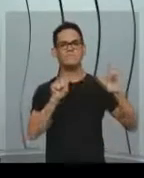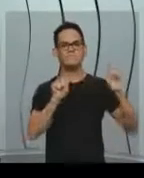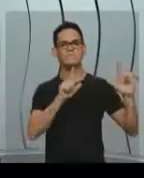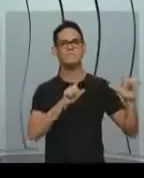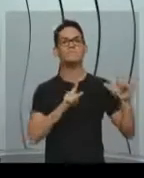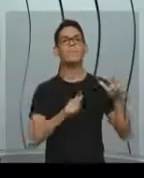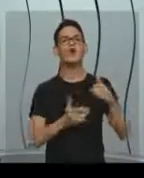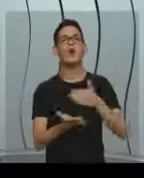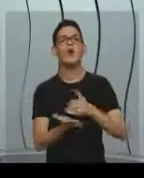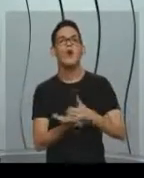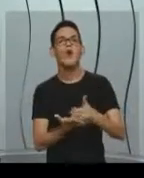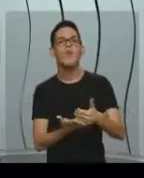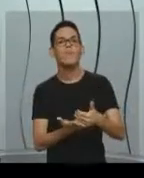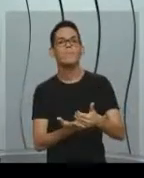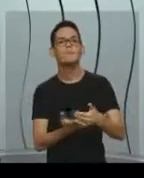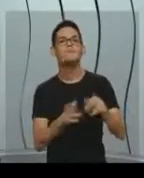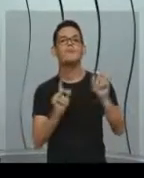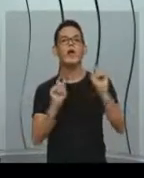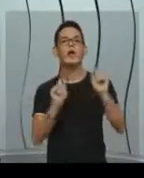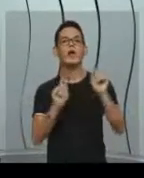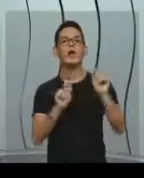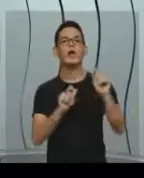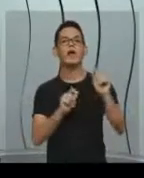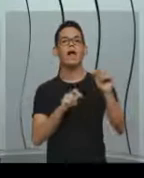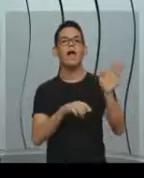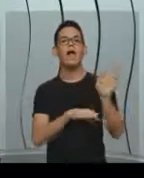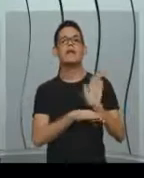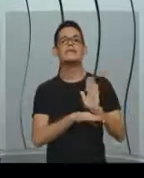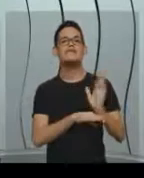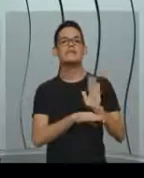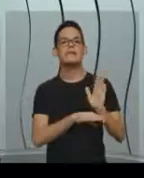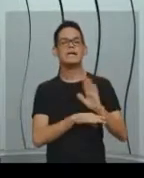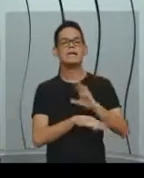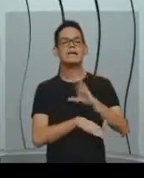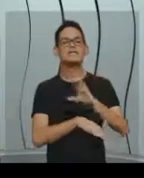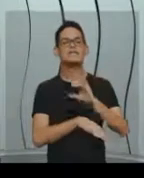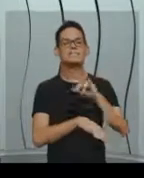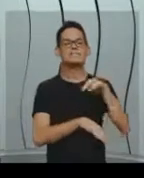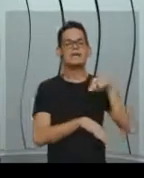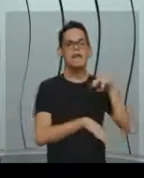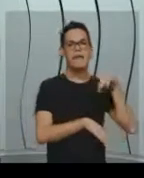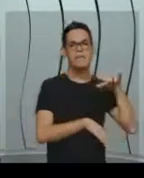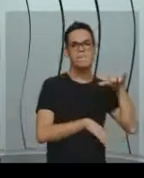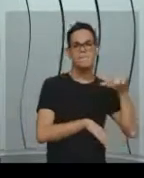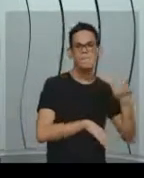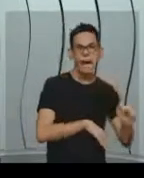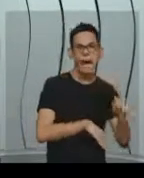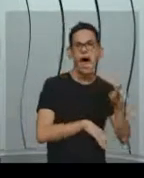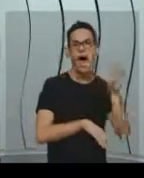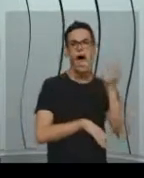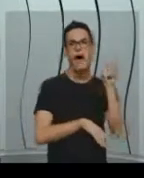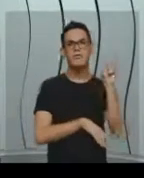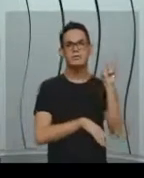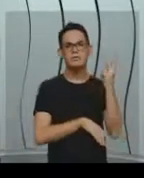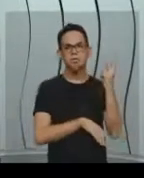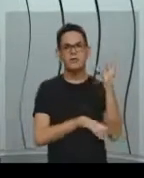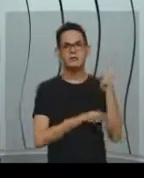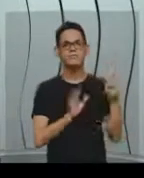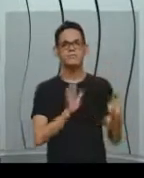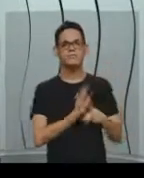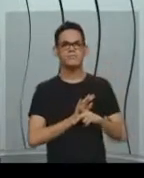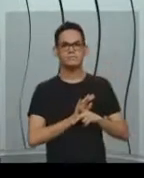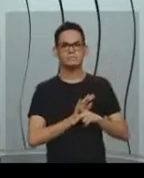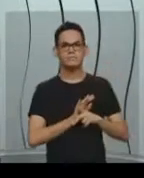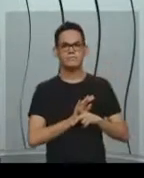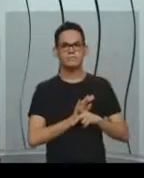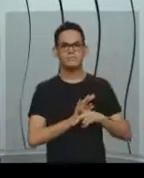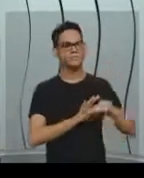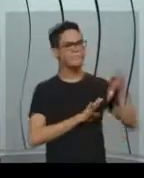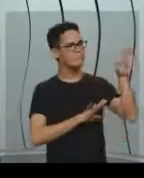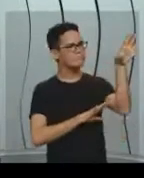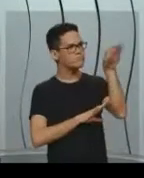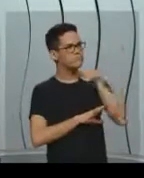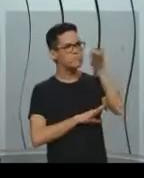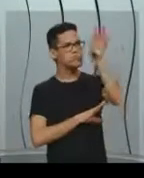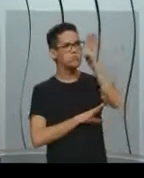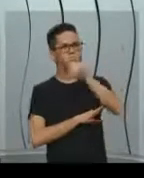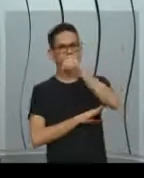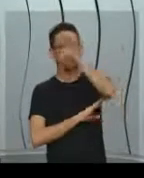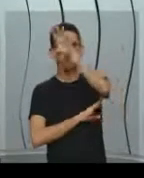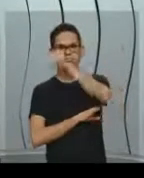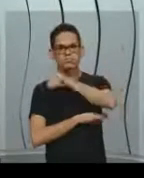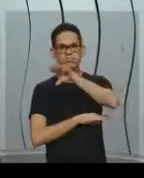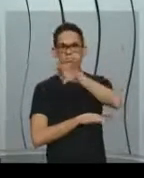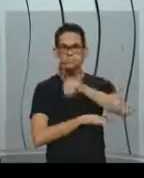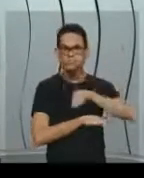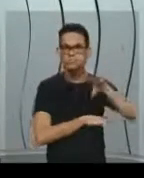outro assunto que é o cinema propriamente dito, né? Nós vamos pegar todos esses